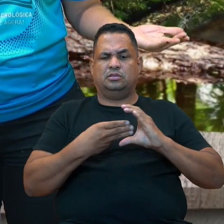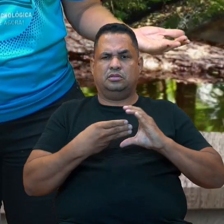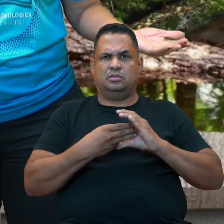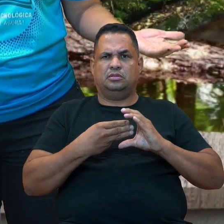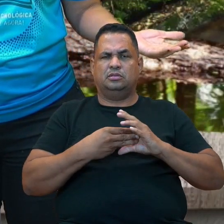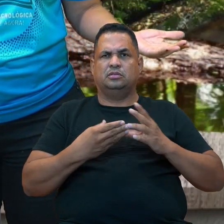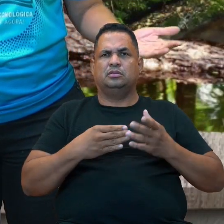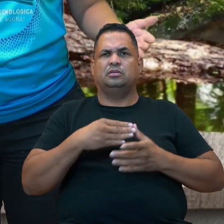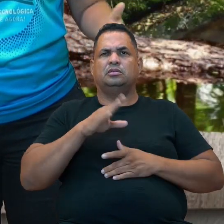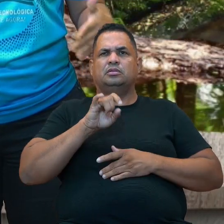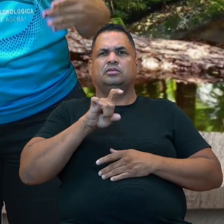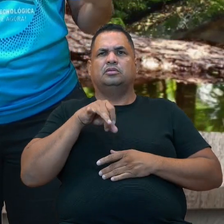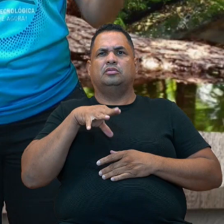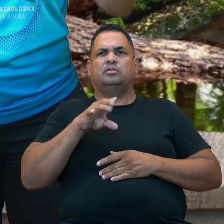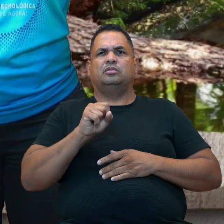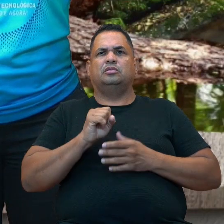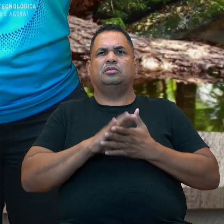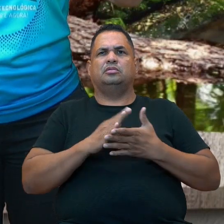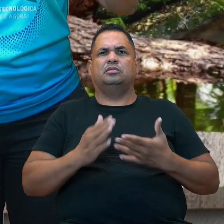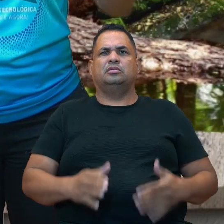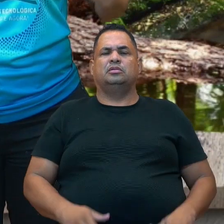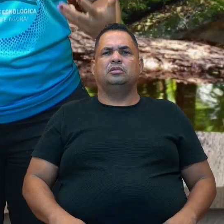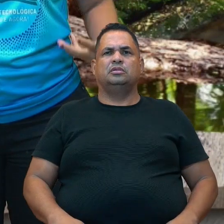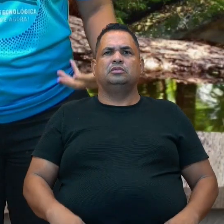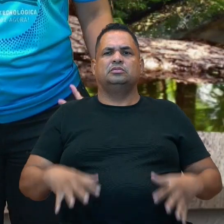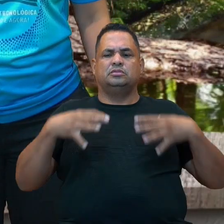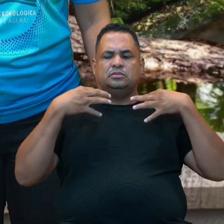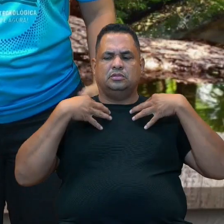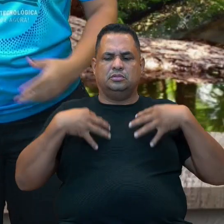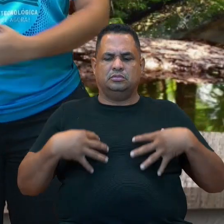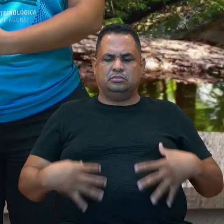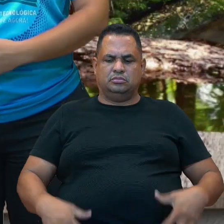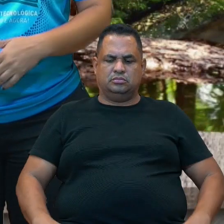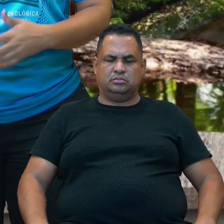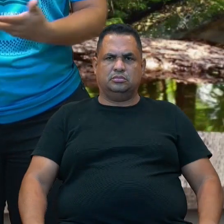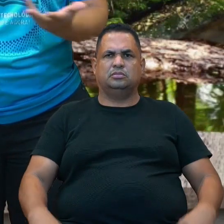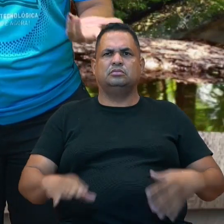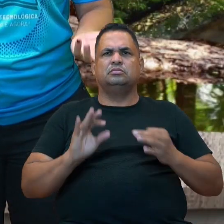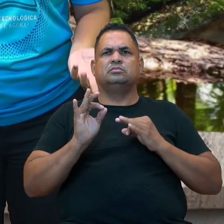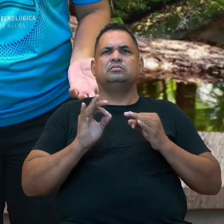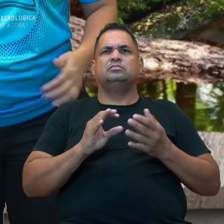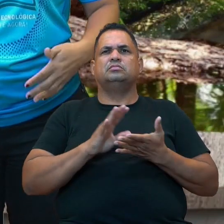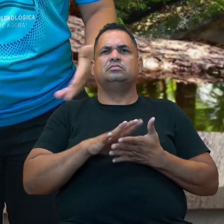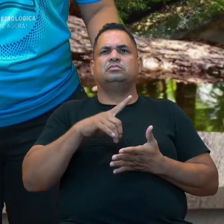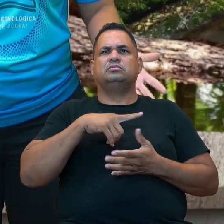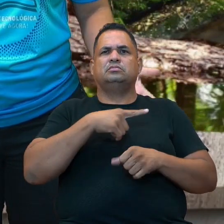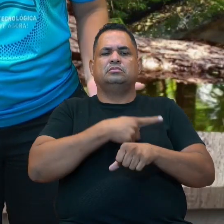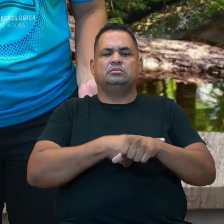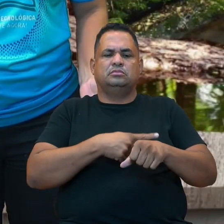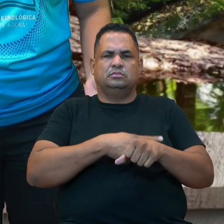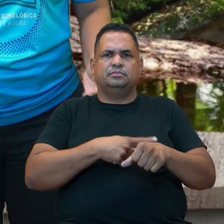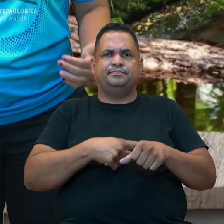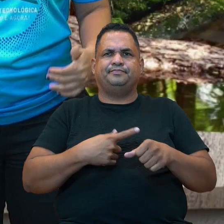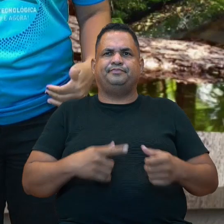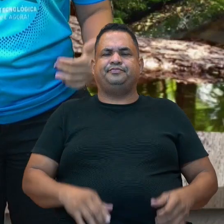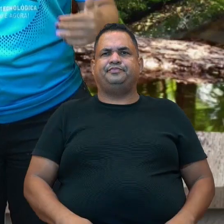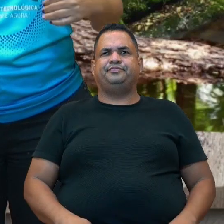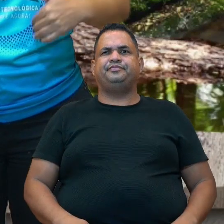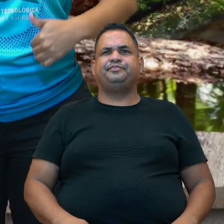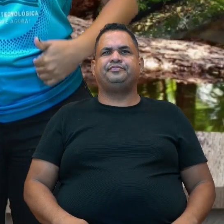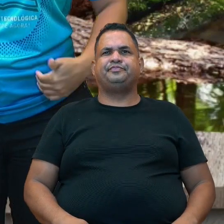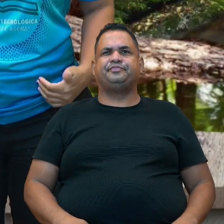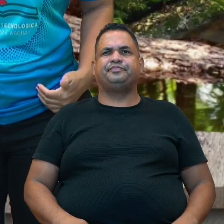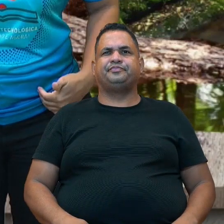é isso, professora? Células somáticas estão distribuídas aí por todo o teu corpo. Onde você tiver um corte, tiver uma célula somática. Agora,